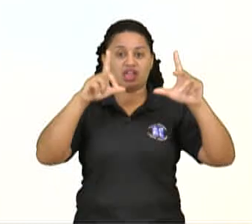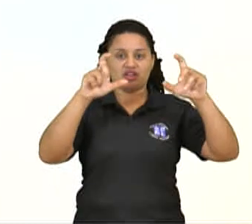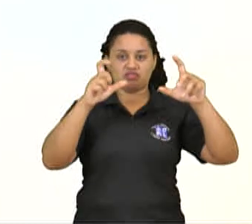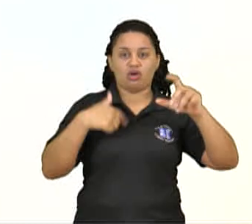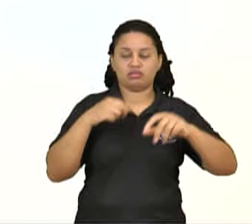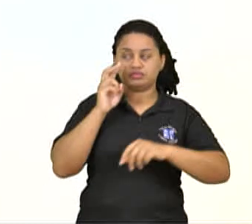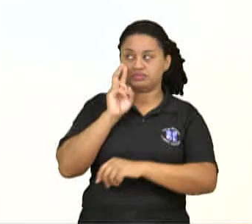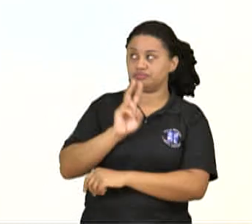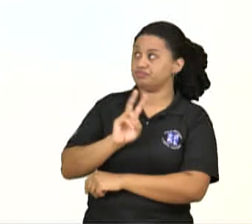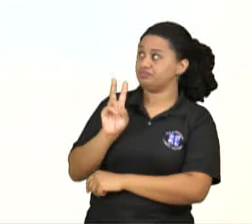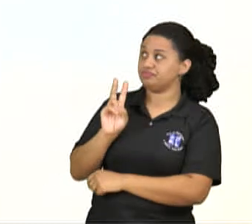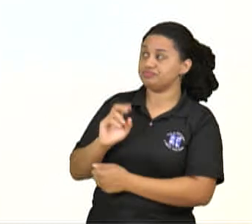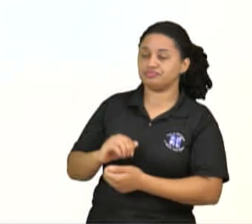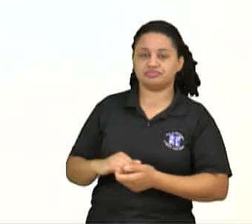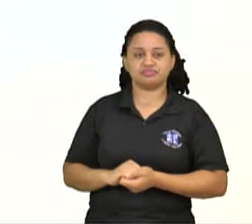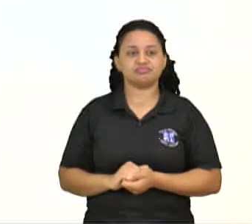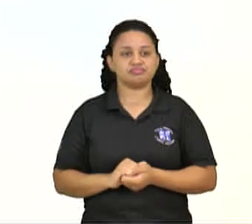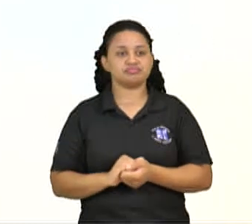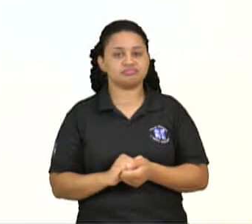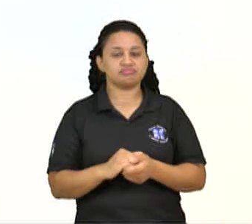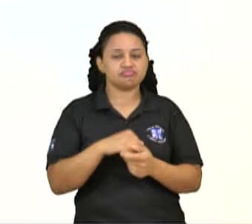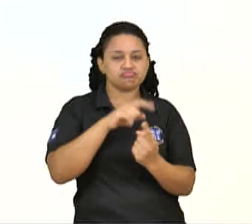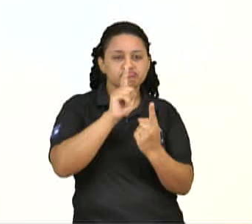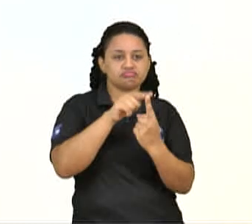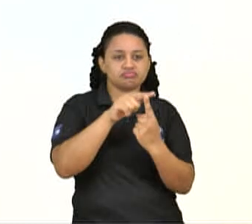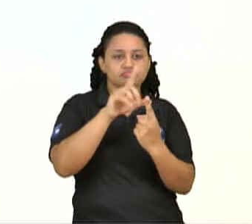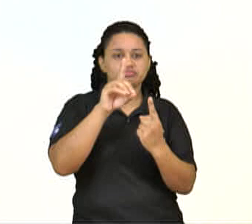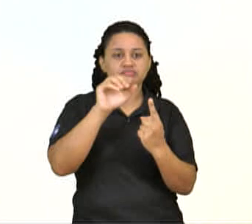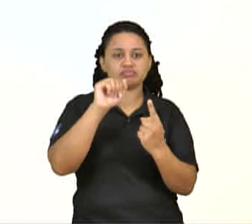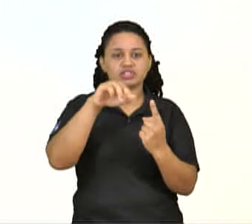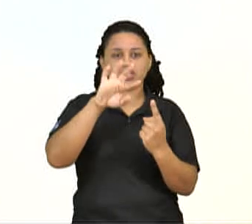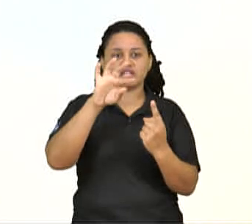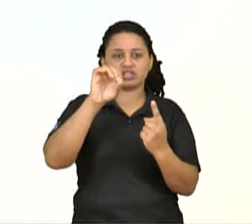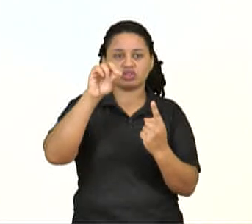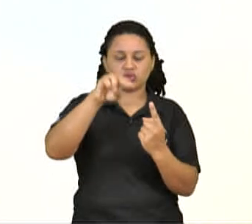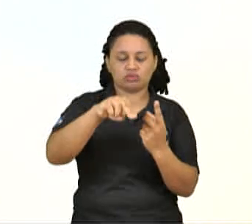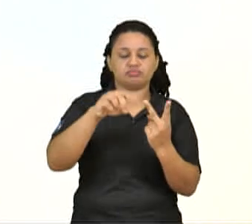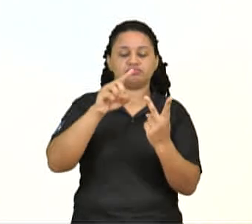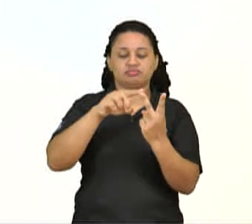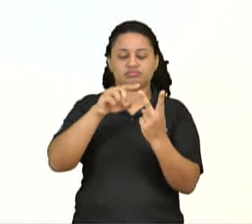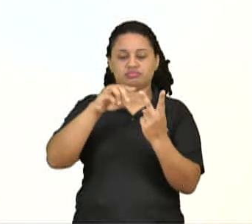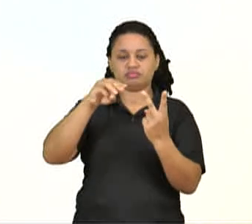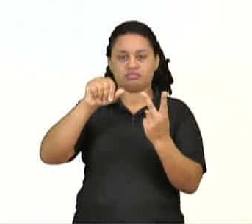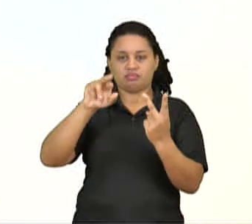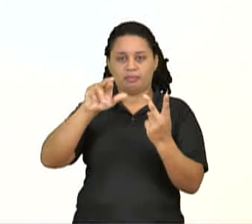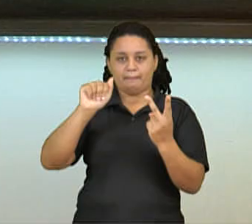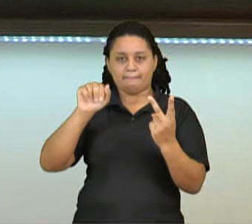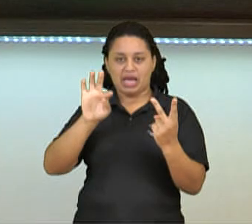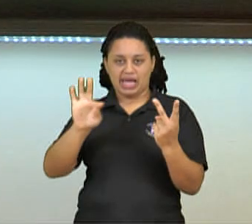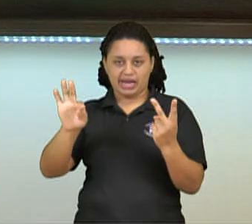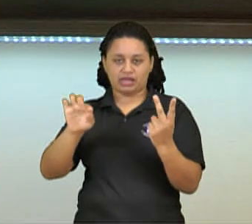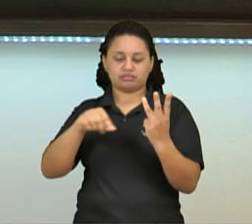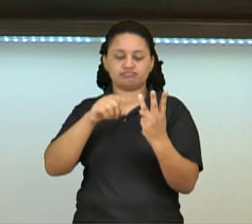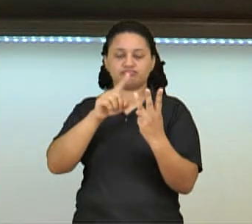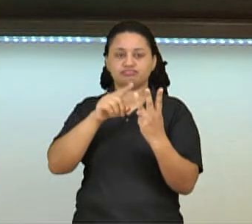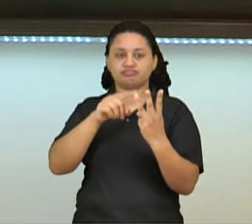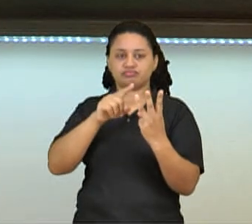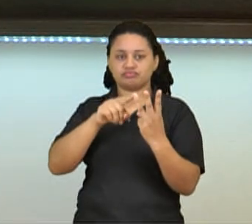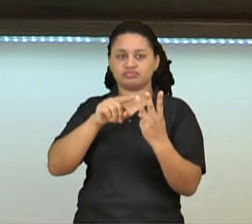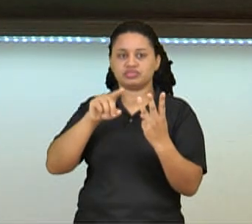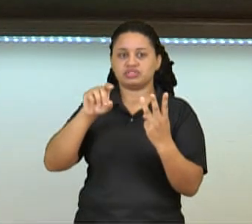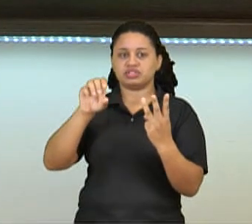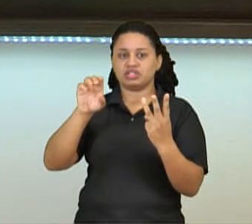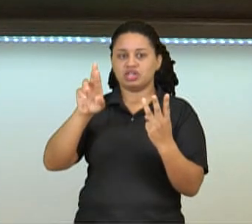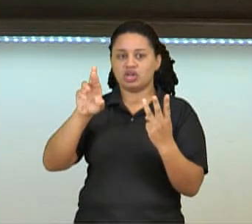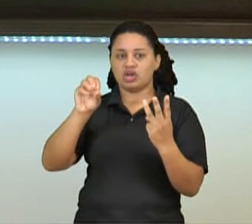da imagem deles. Danton, Marat e Robespierre. Esses 3 nomes vão ser muito importantes